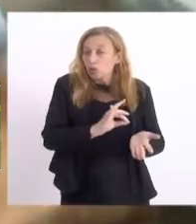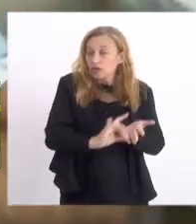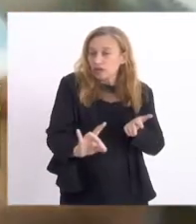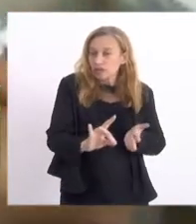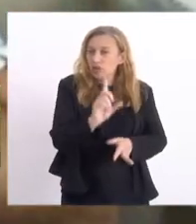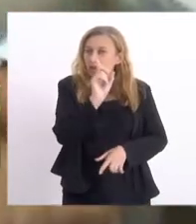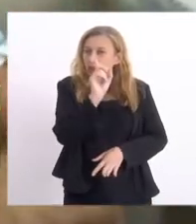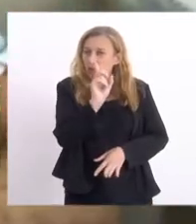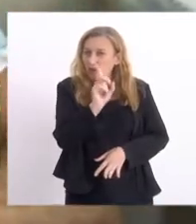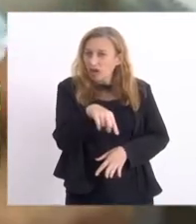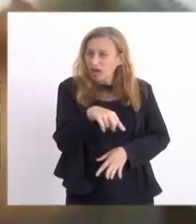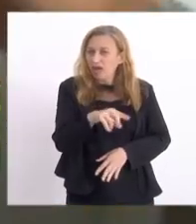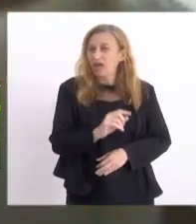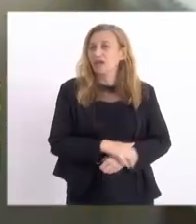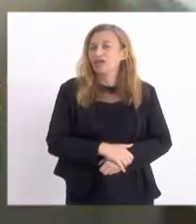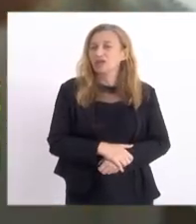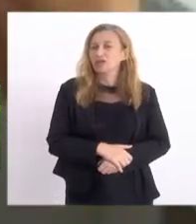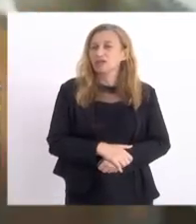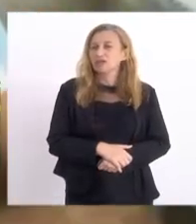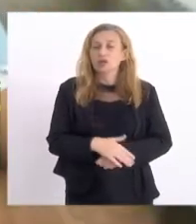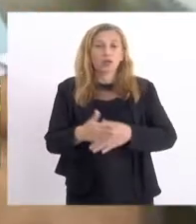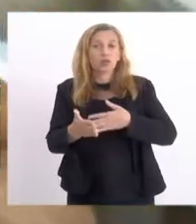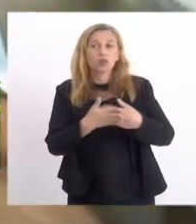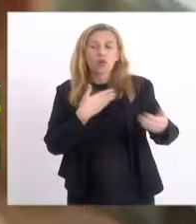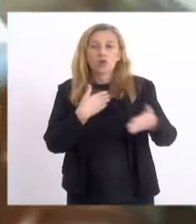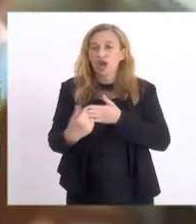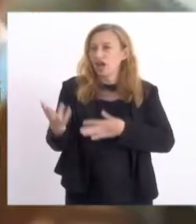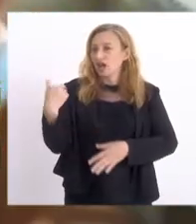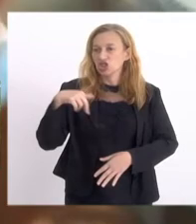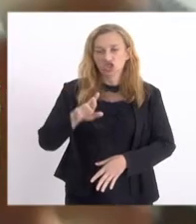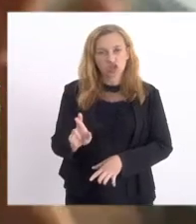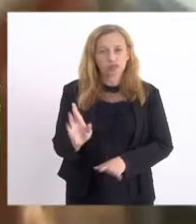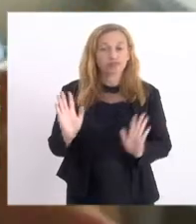nazismo pode ser qualquer religião.